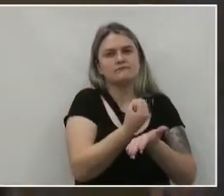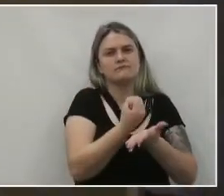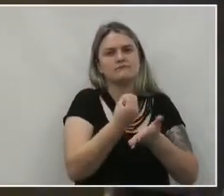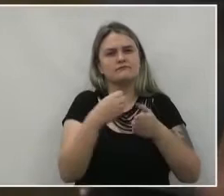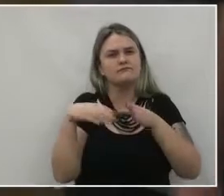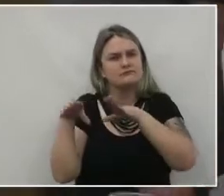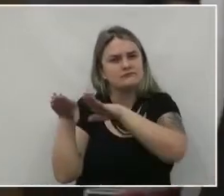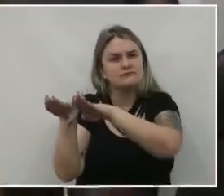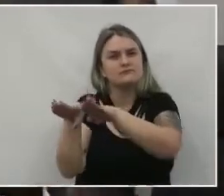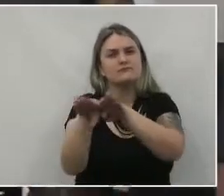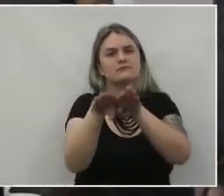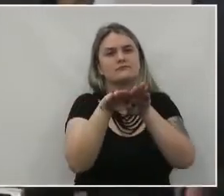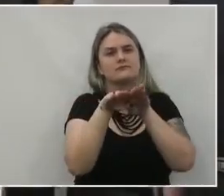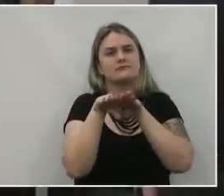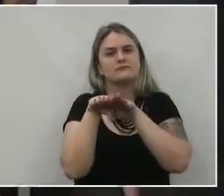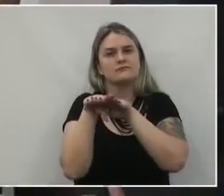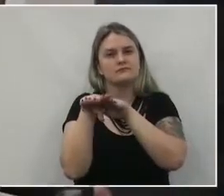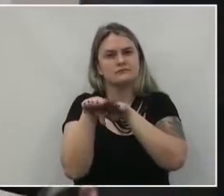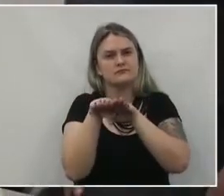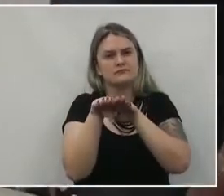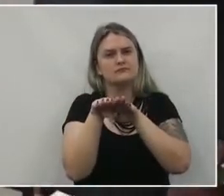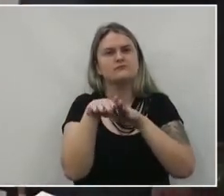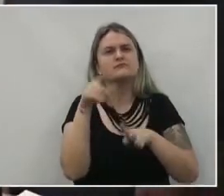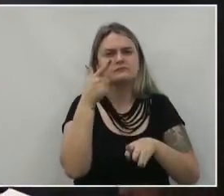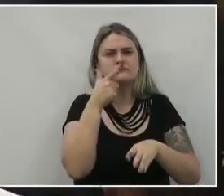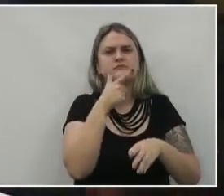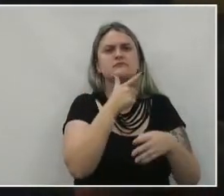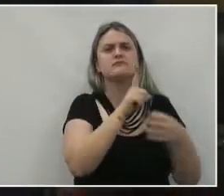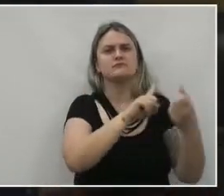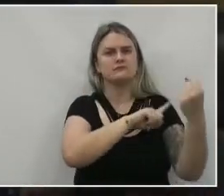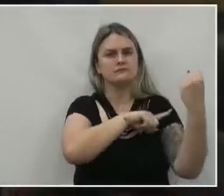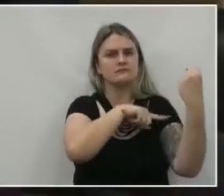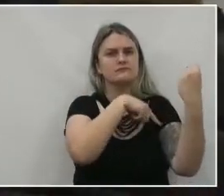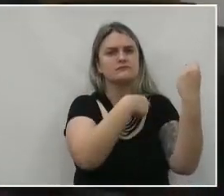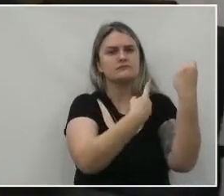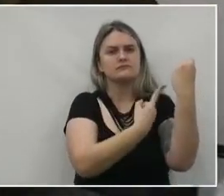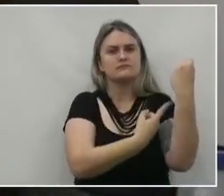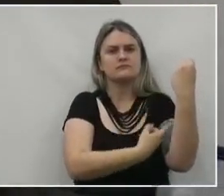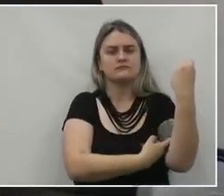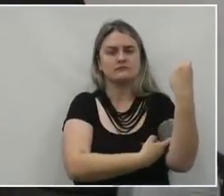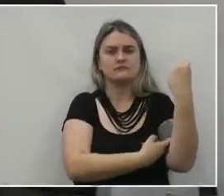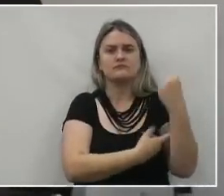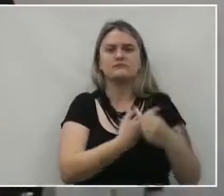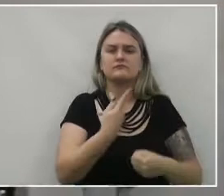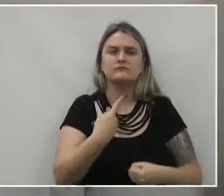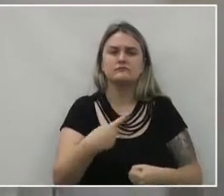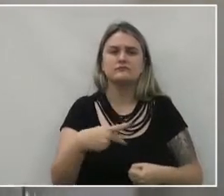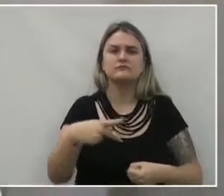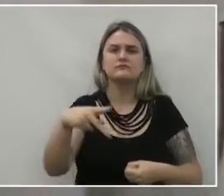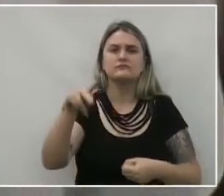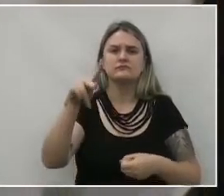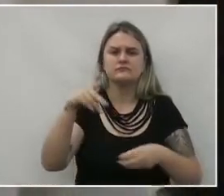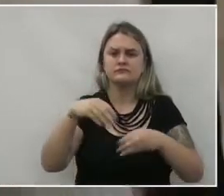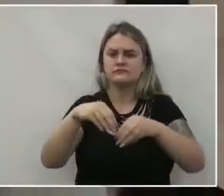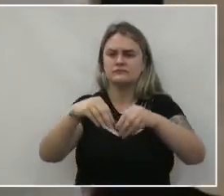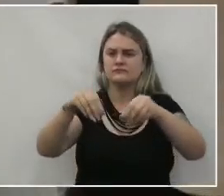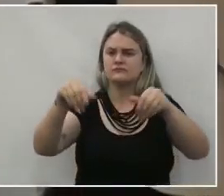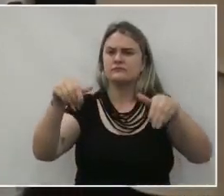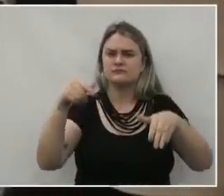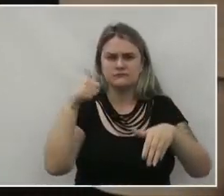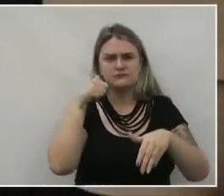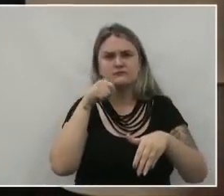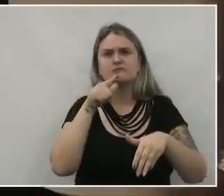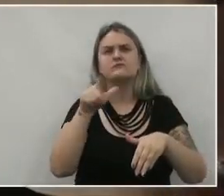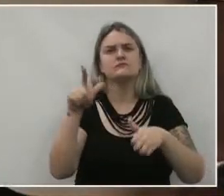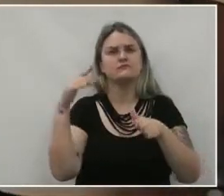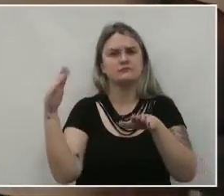Seu penhor, nessa igualdade, conseguimos conquistar com braço forte. Em